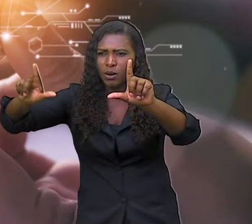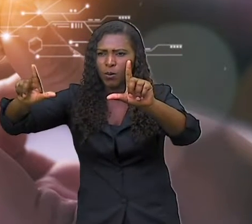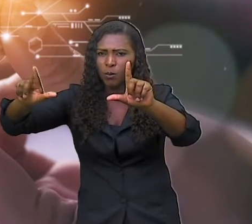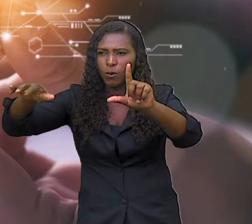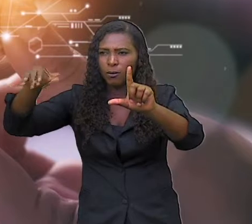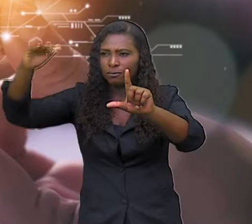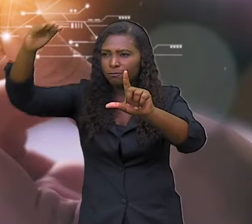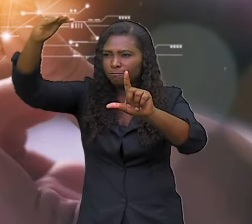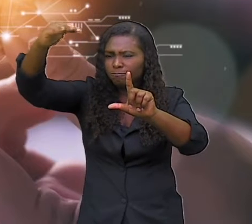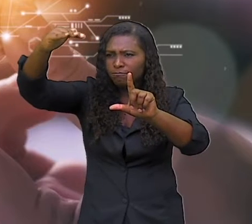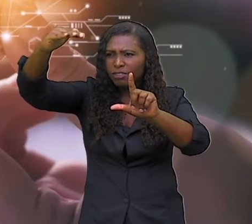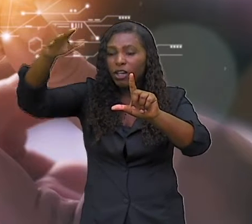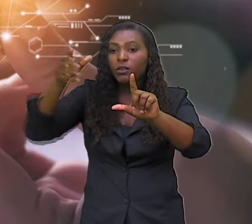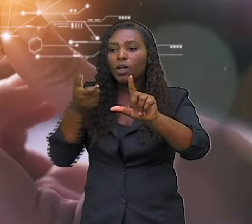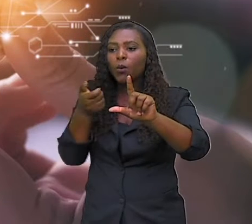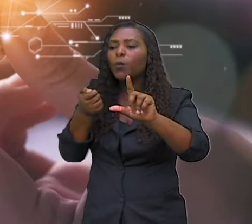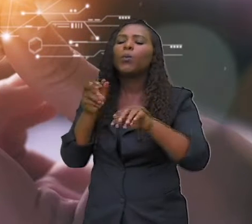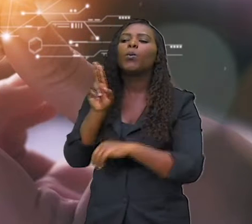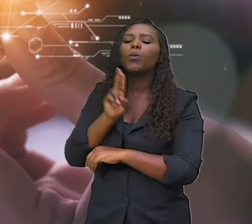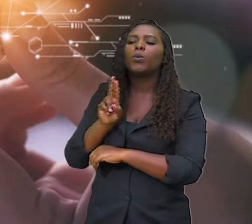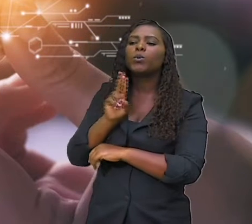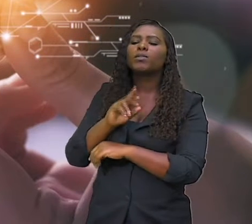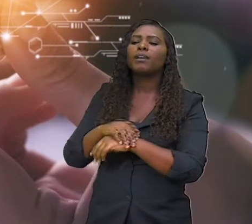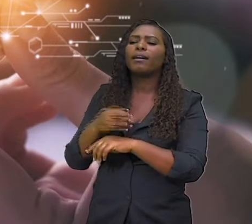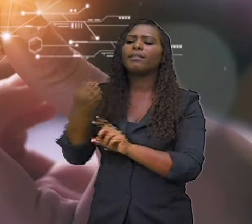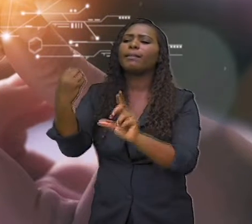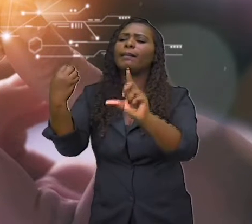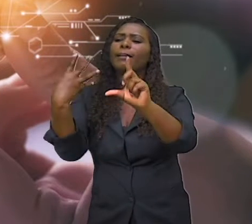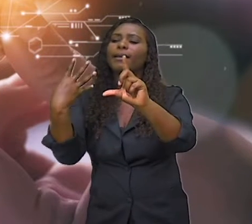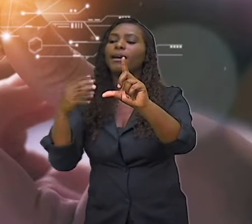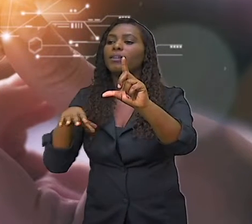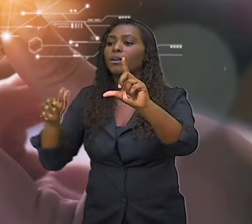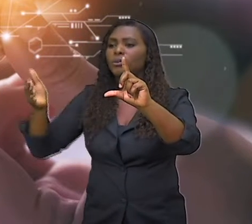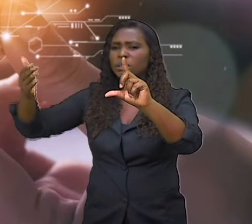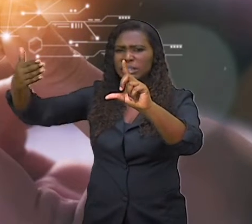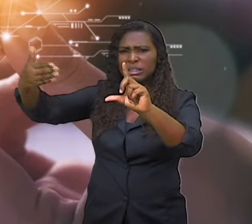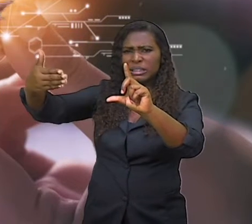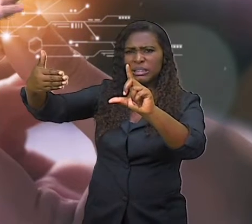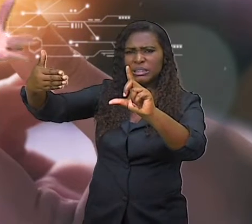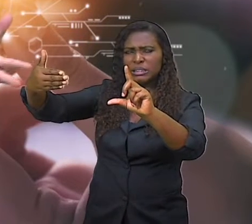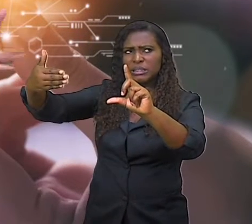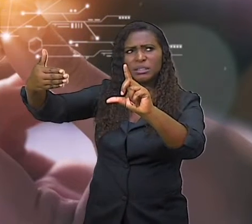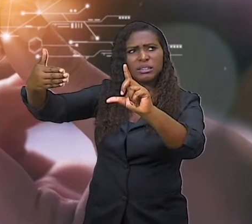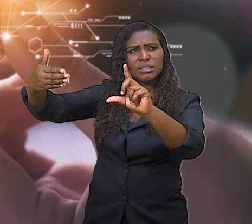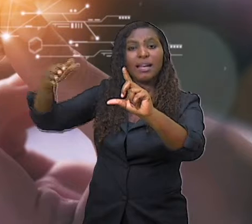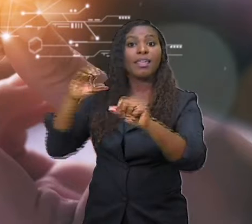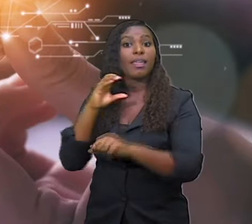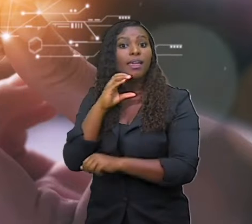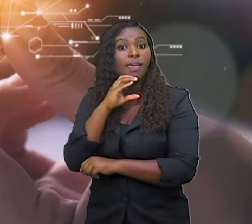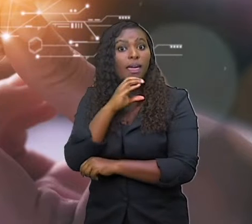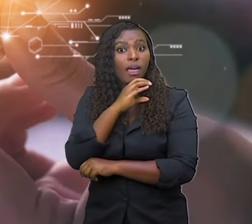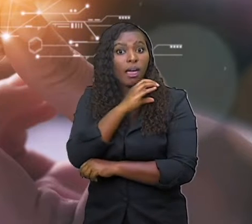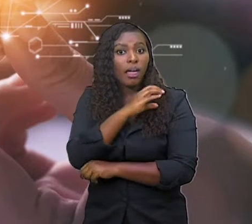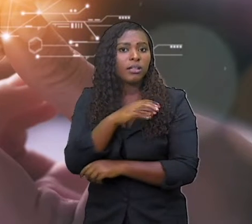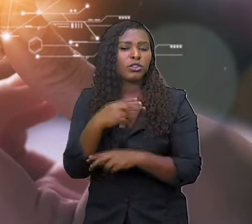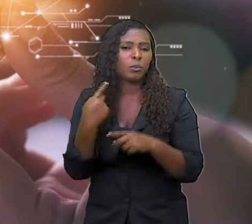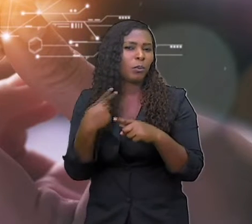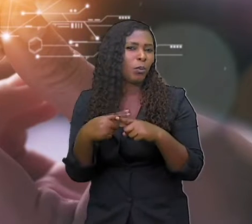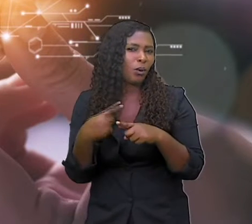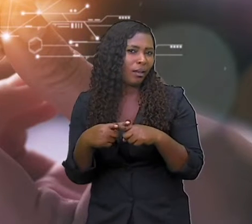estão ligados. As instalações mal feitas, o uso de materiais de baixa